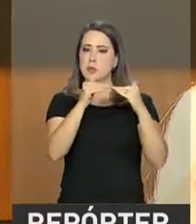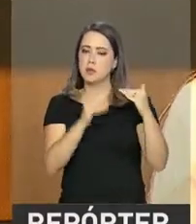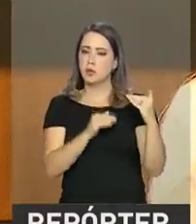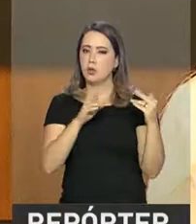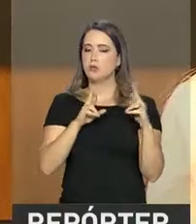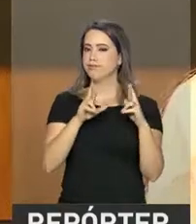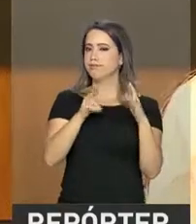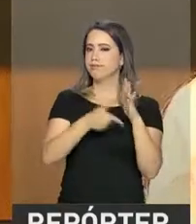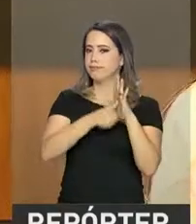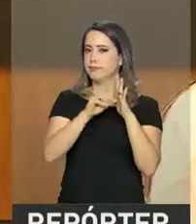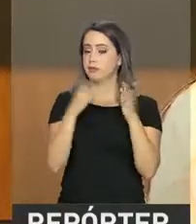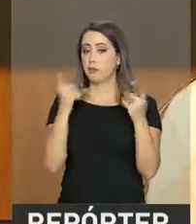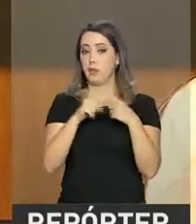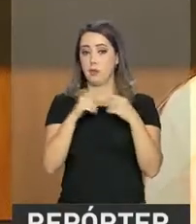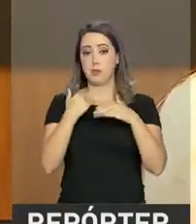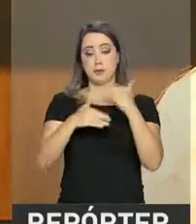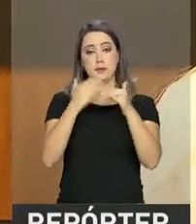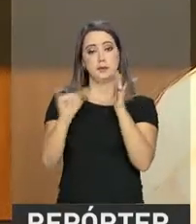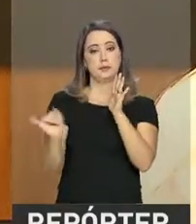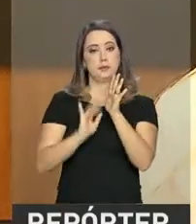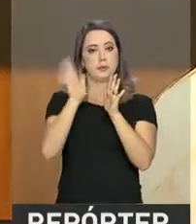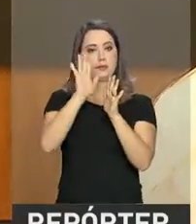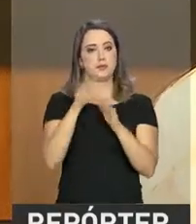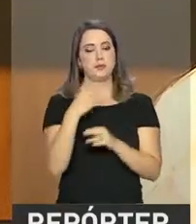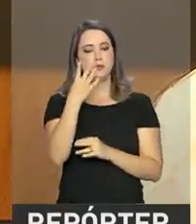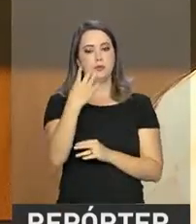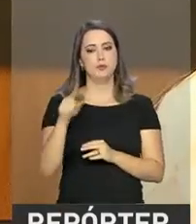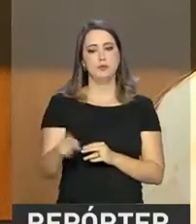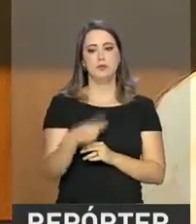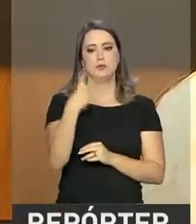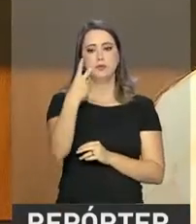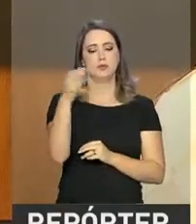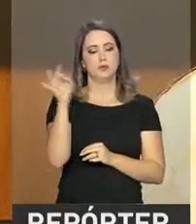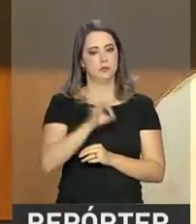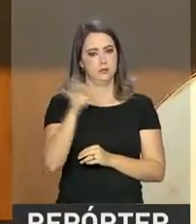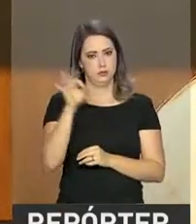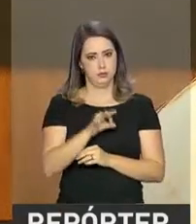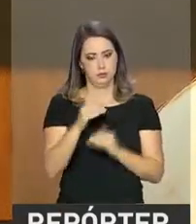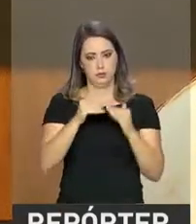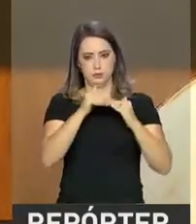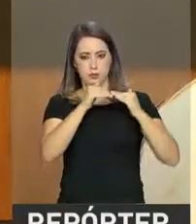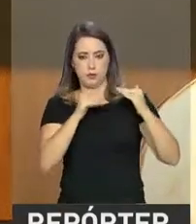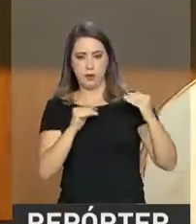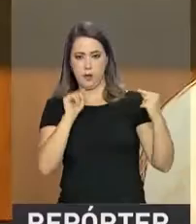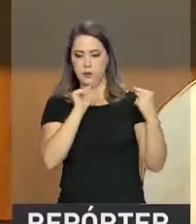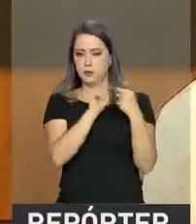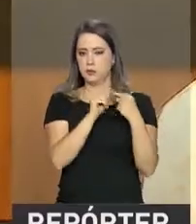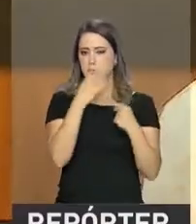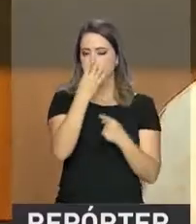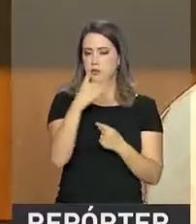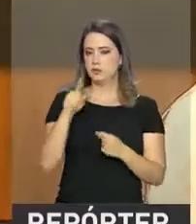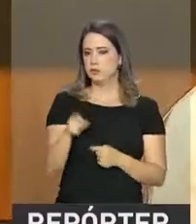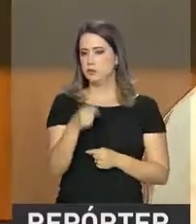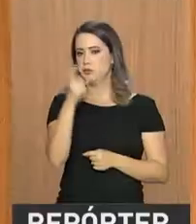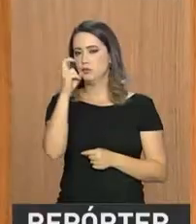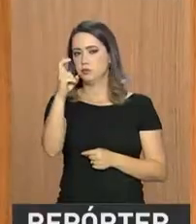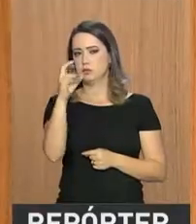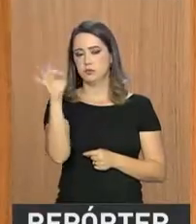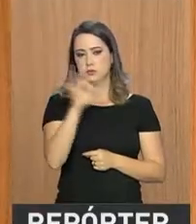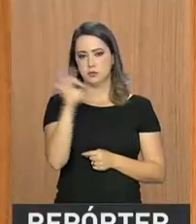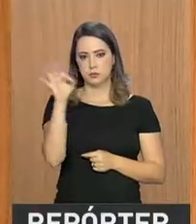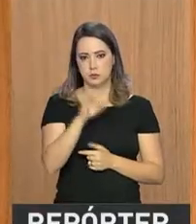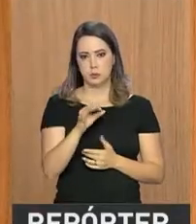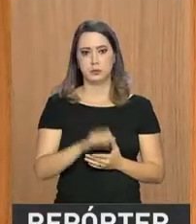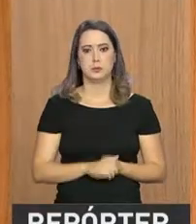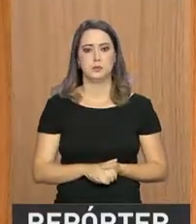financeiro. Já a projeção para a inflação ficou em 4,2%, abaixo da meta de 4,5%. A